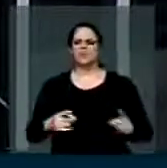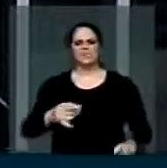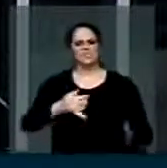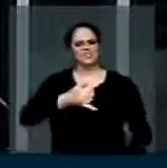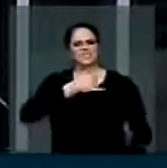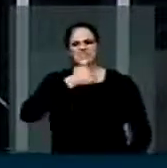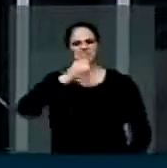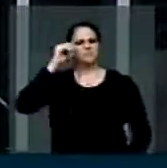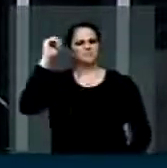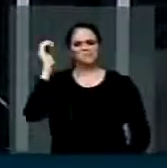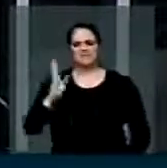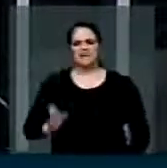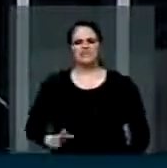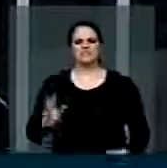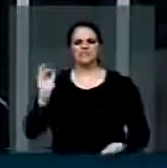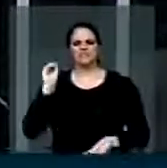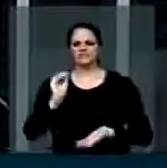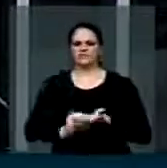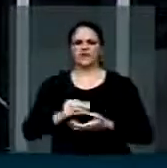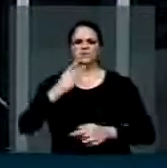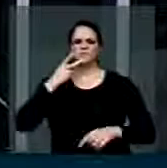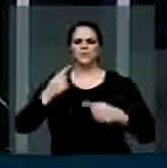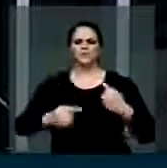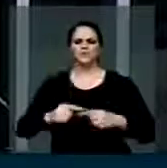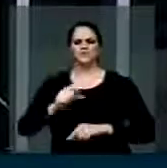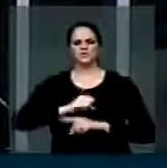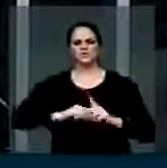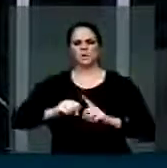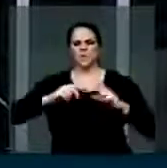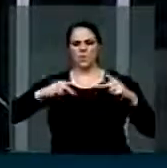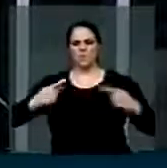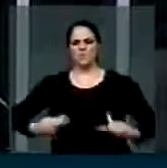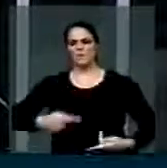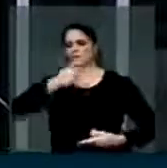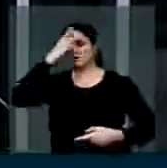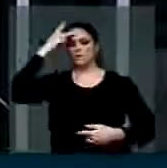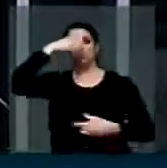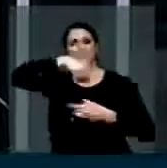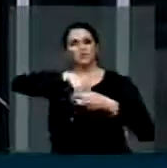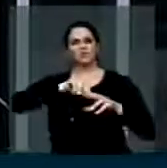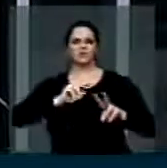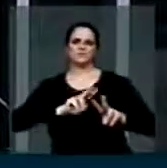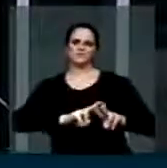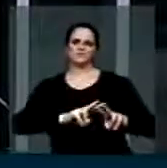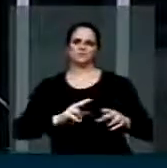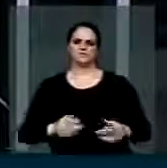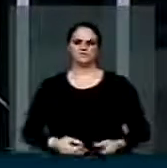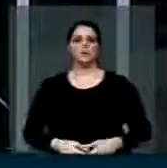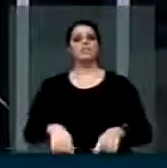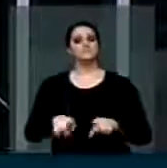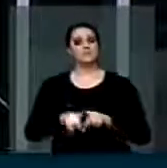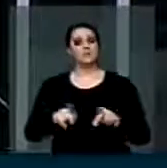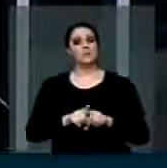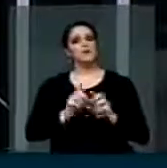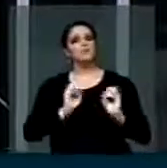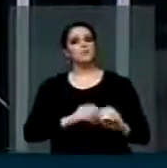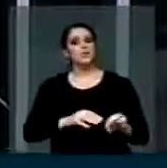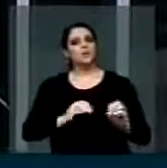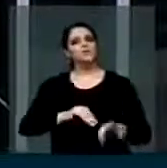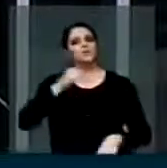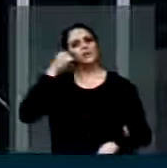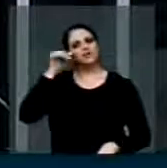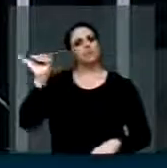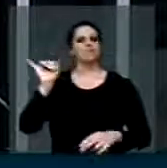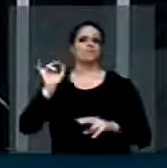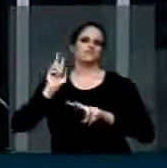uma política social, humana, para quem está preso, e também educativa para que ninguém possa ir para a